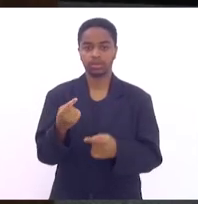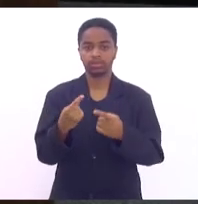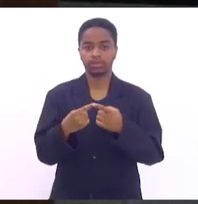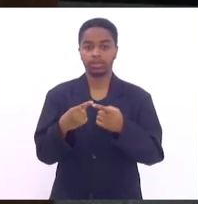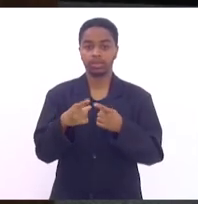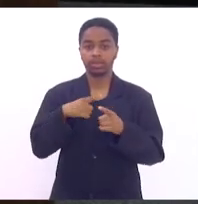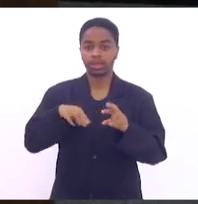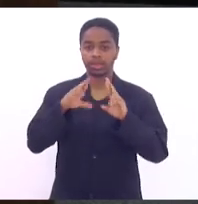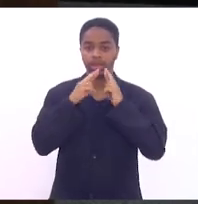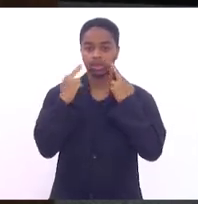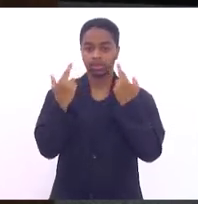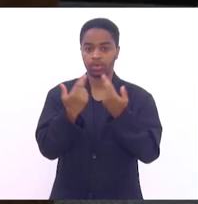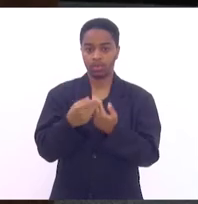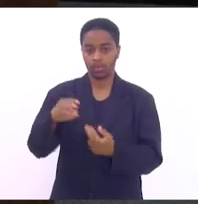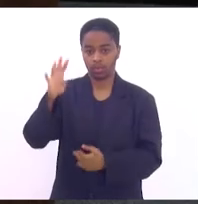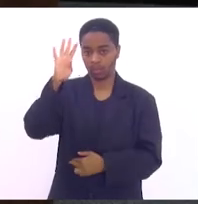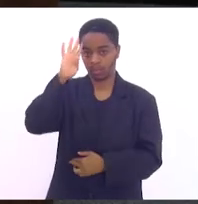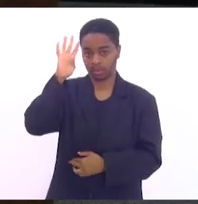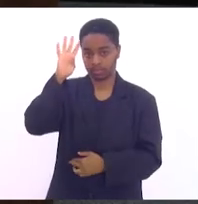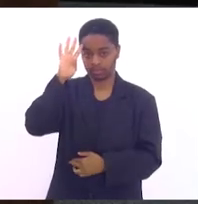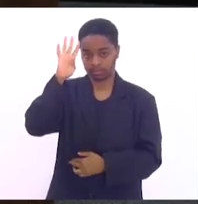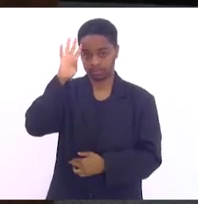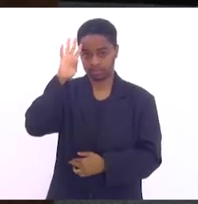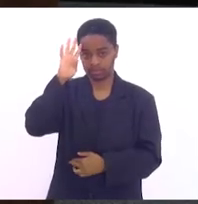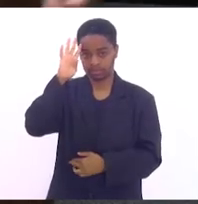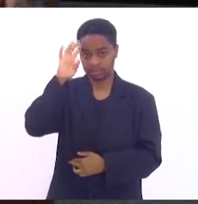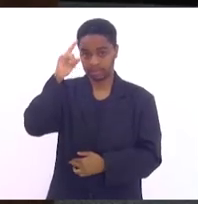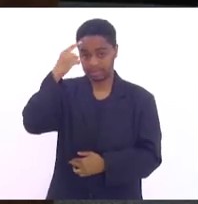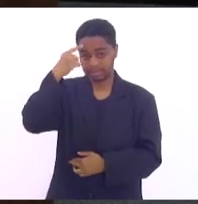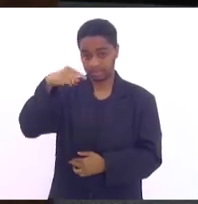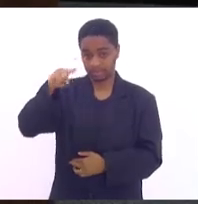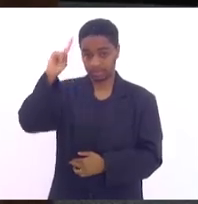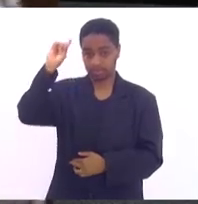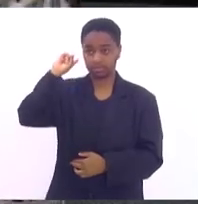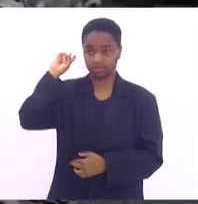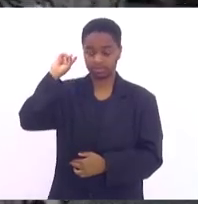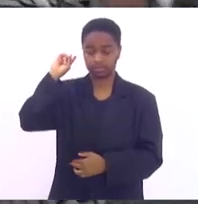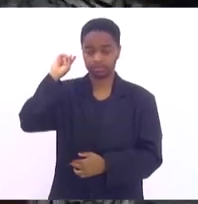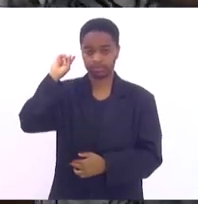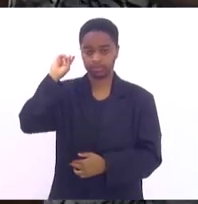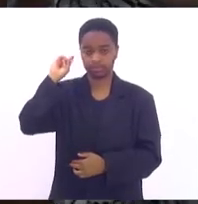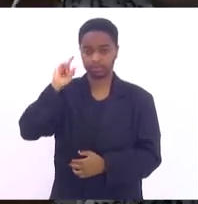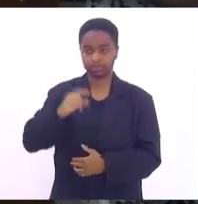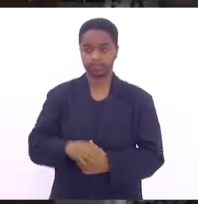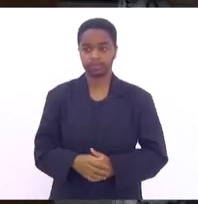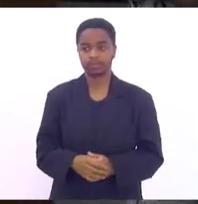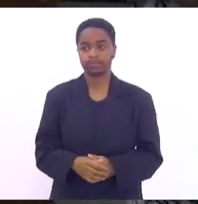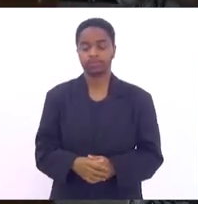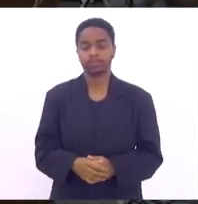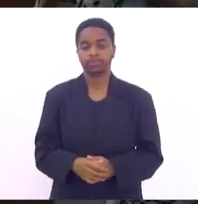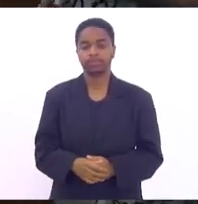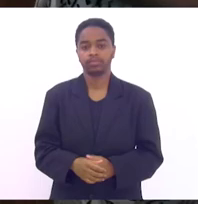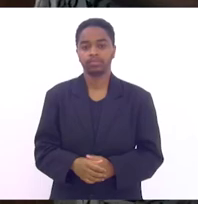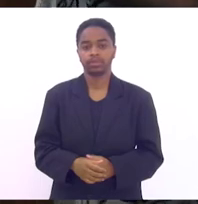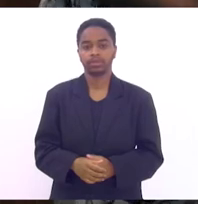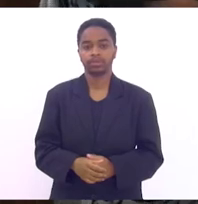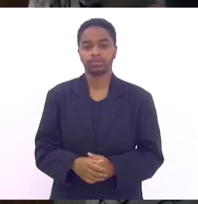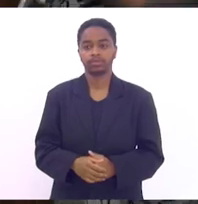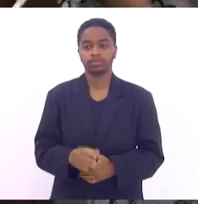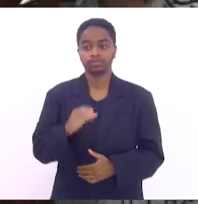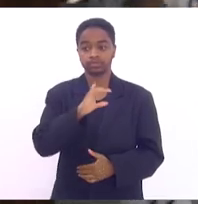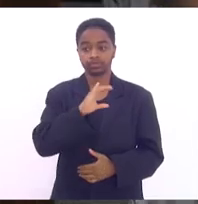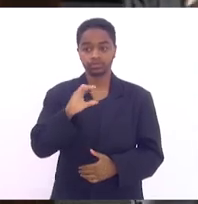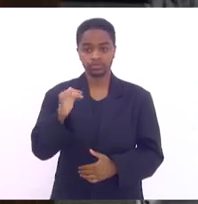reunião de quarta-feira da semana passada, a Comissão de Constituição e